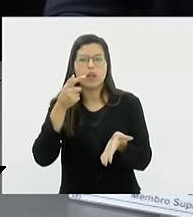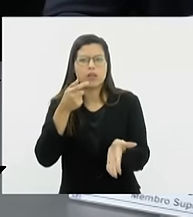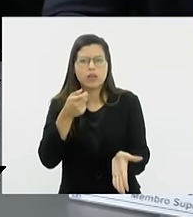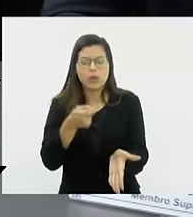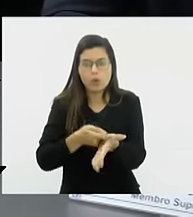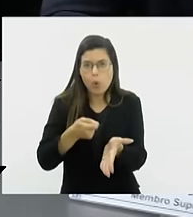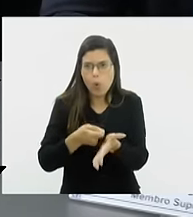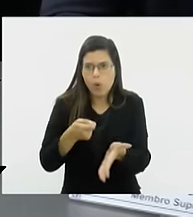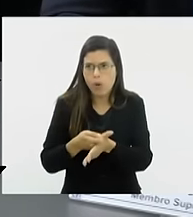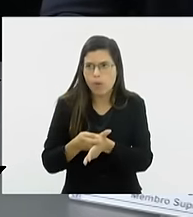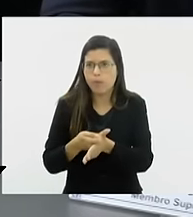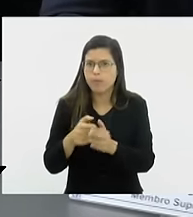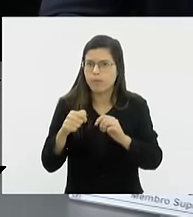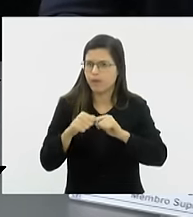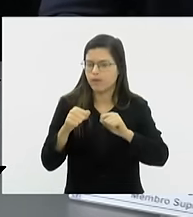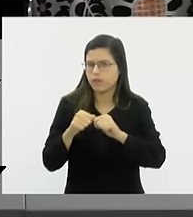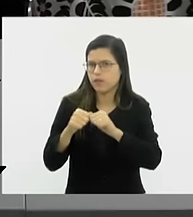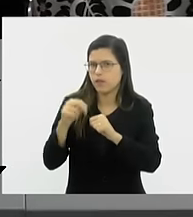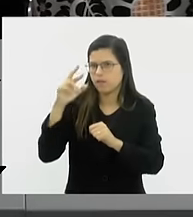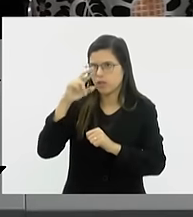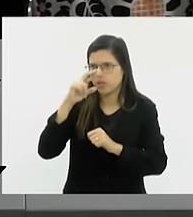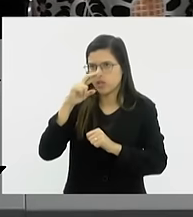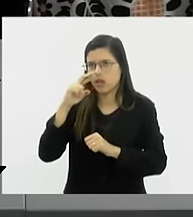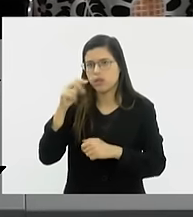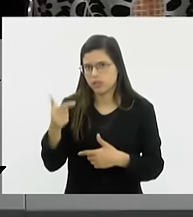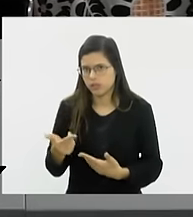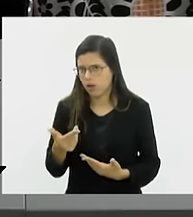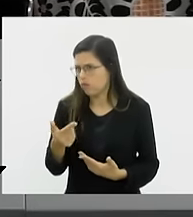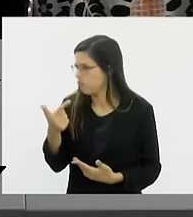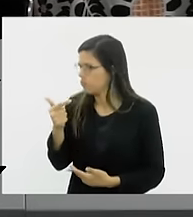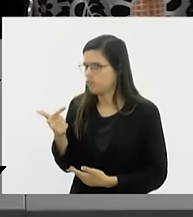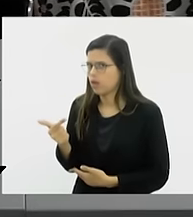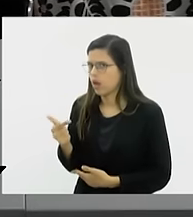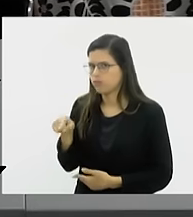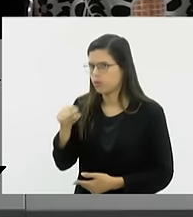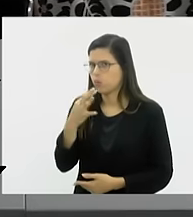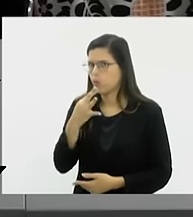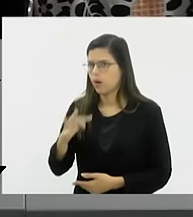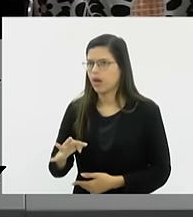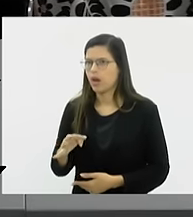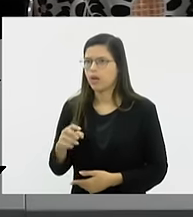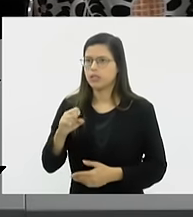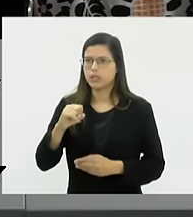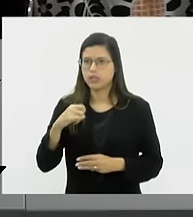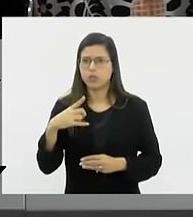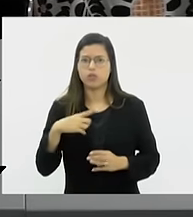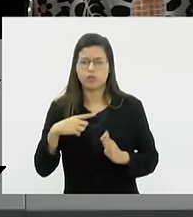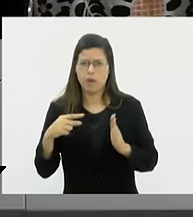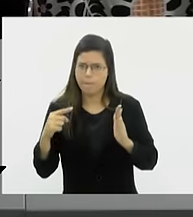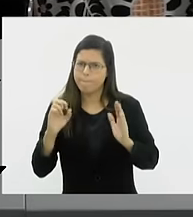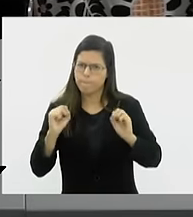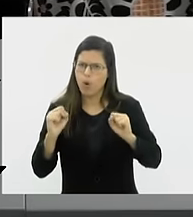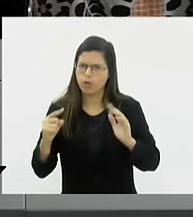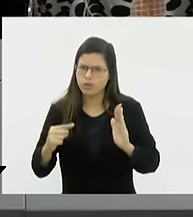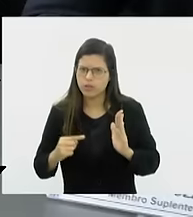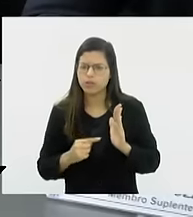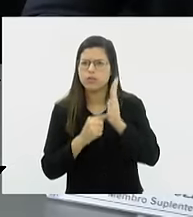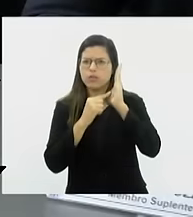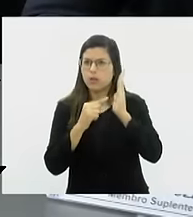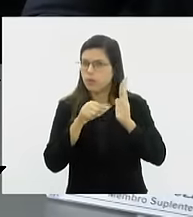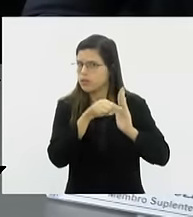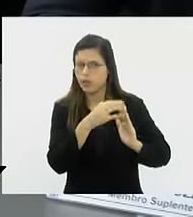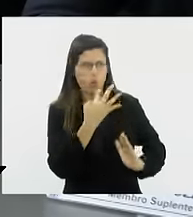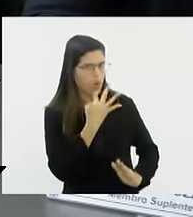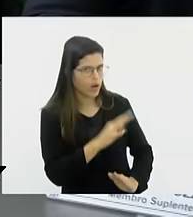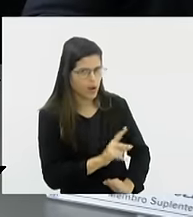de fiscalização para a empresa? Não, não tem não. Se, o não se tem tiver, ciência? O senhor pode denunciar que ele será encaminhado à corregedoria. O senhor não tem ciência?